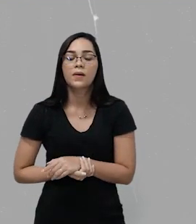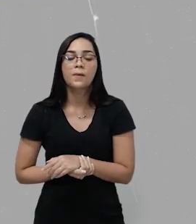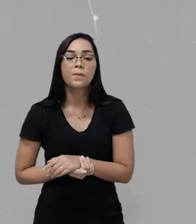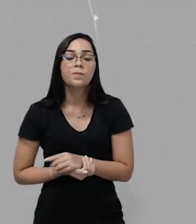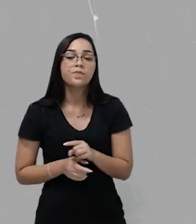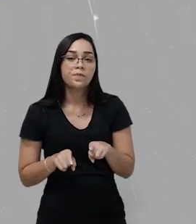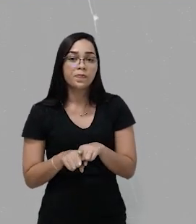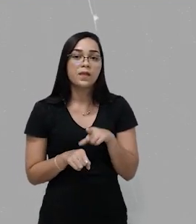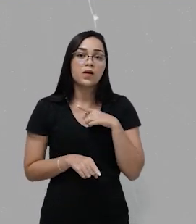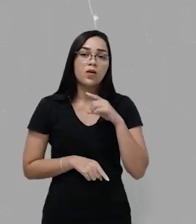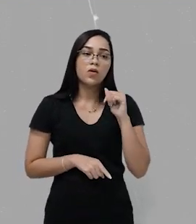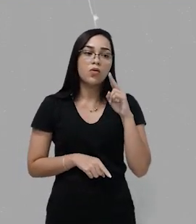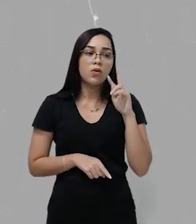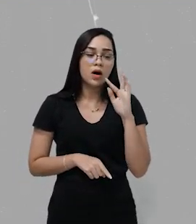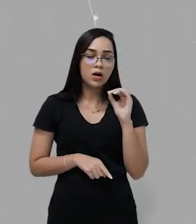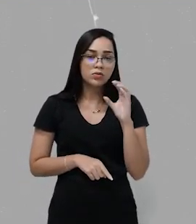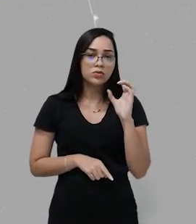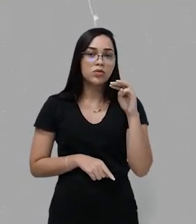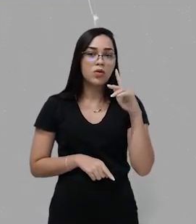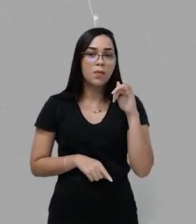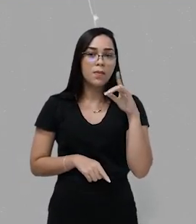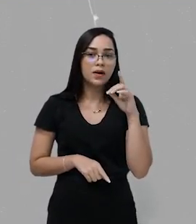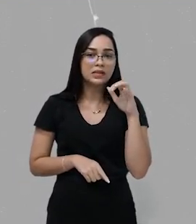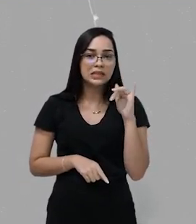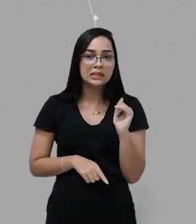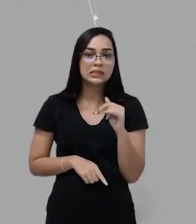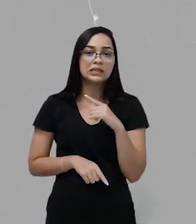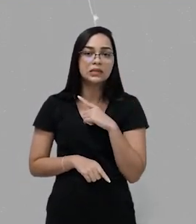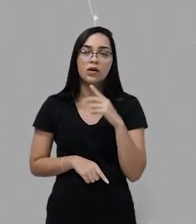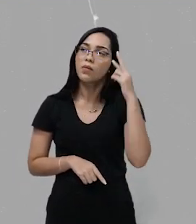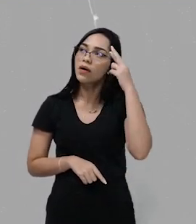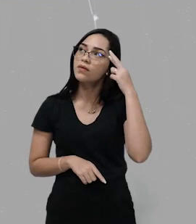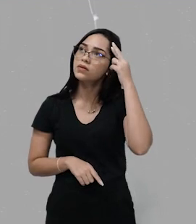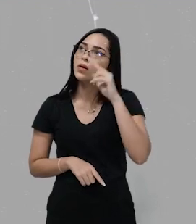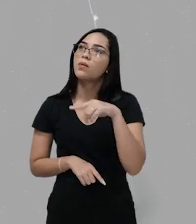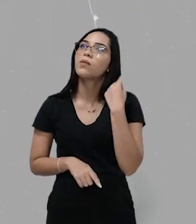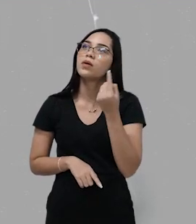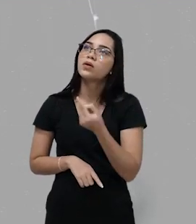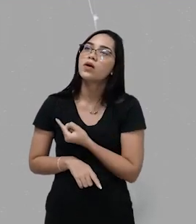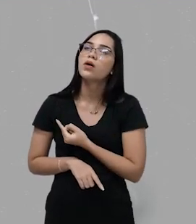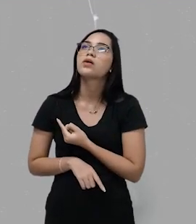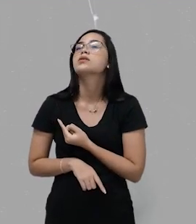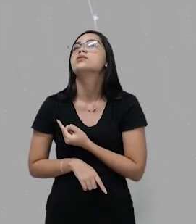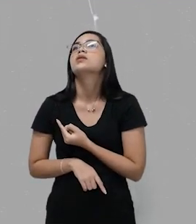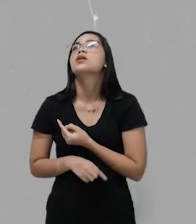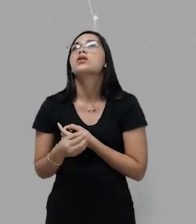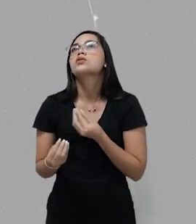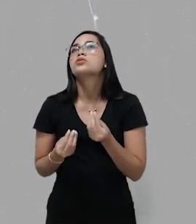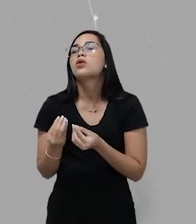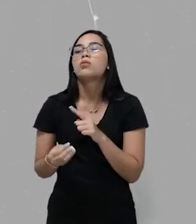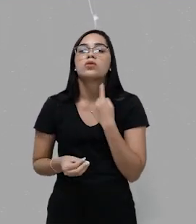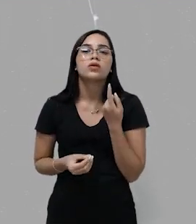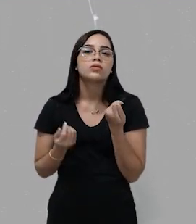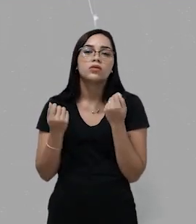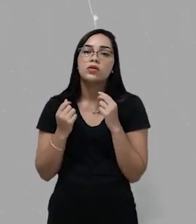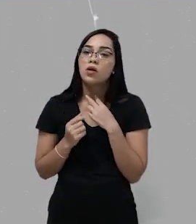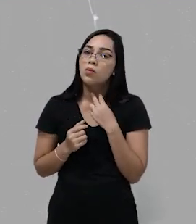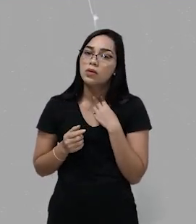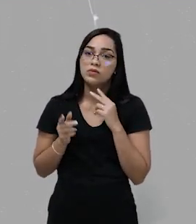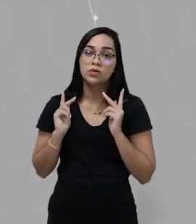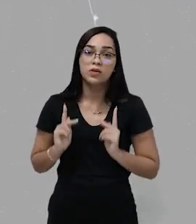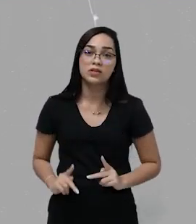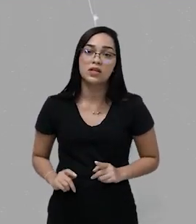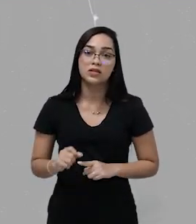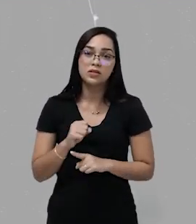O Alto da Compadecida de Ariano Suassuna traz uma reflexão para nós de como nós não devemos nos comportar